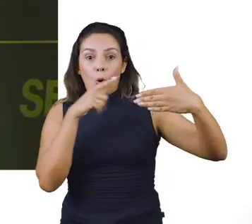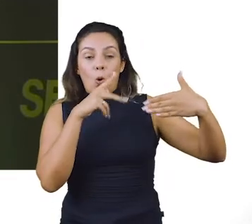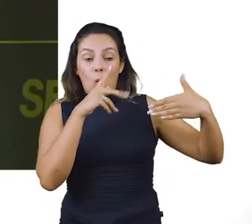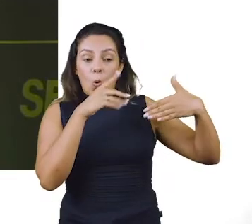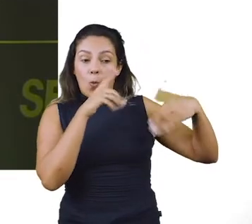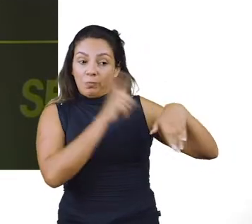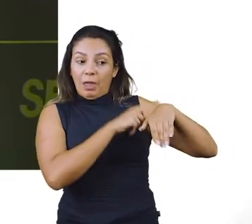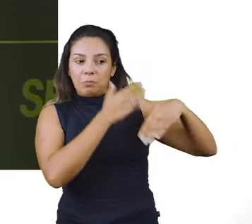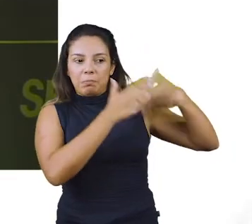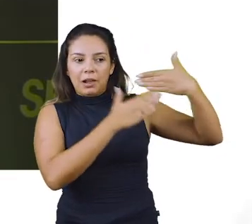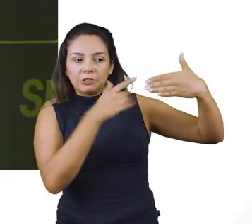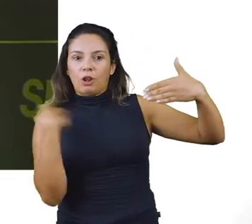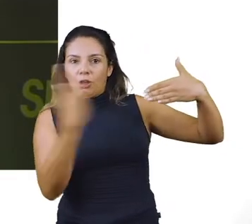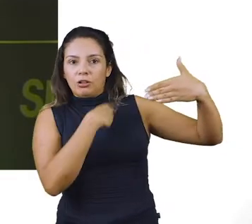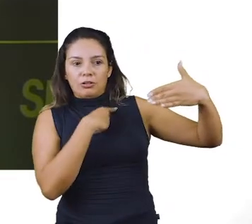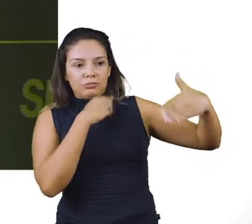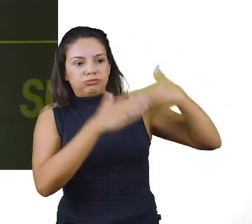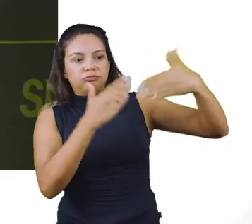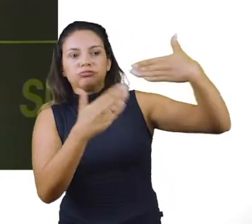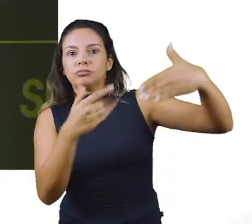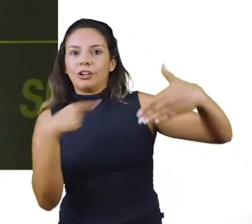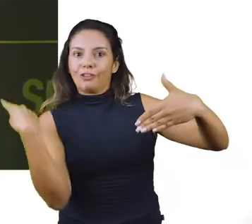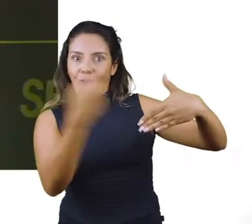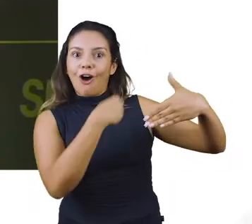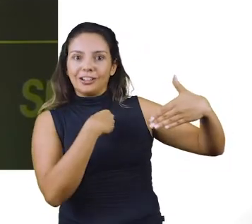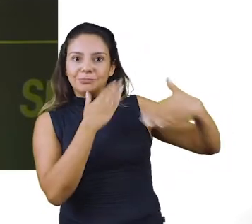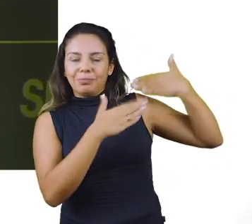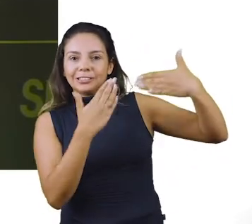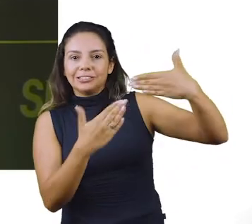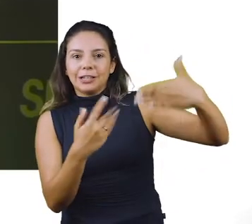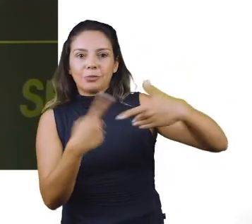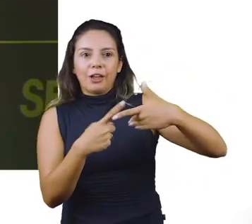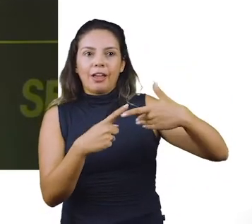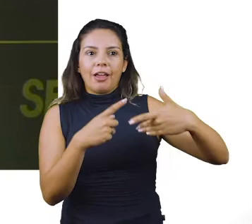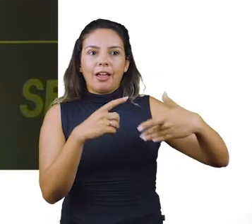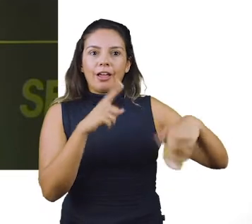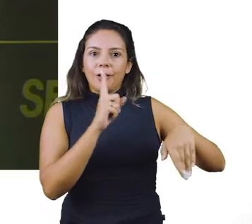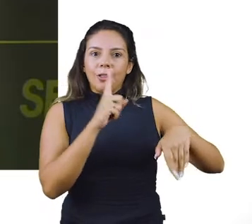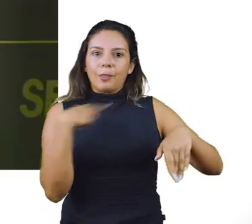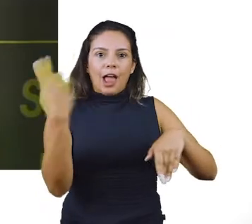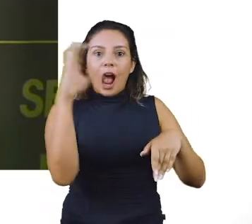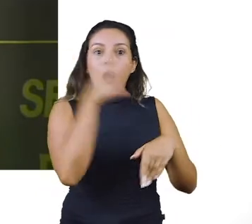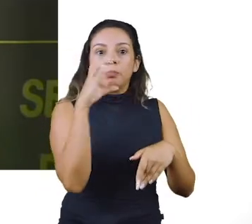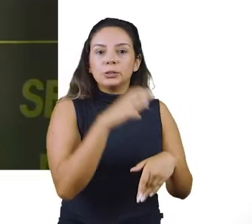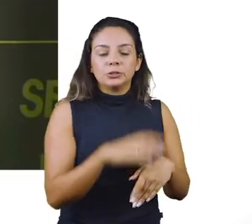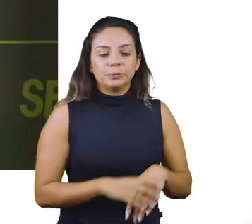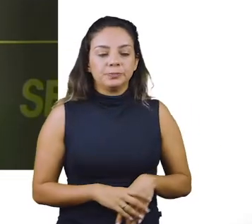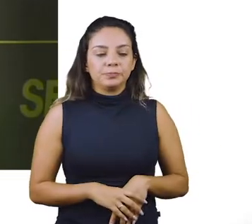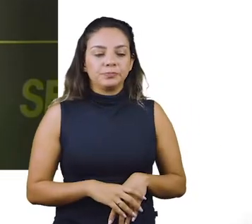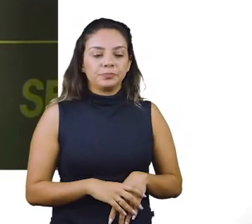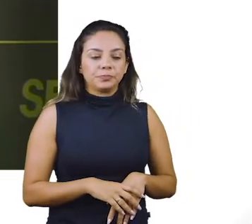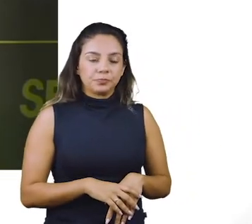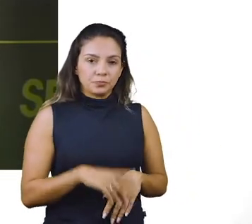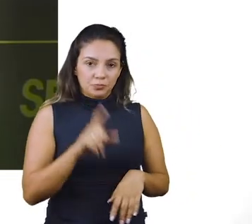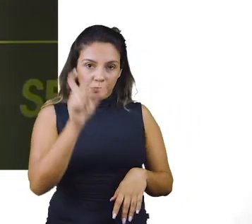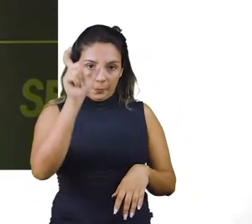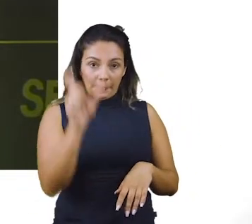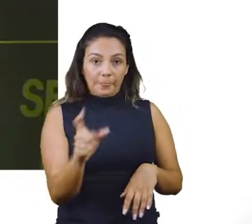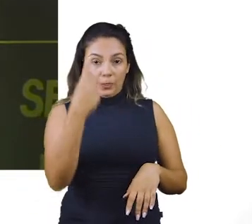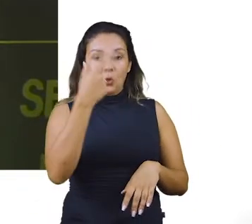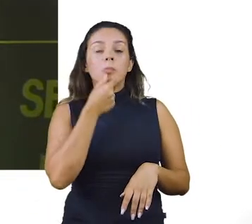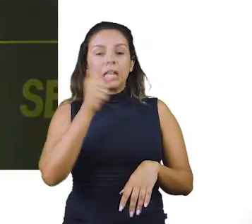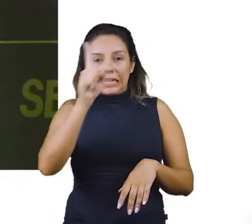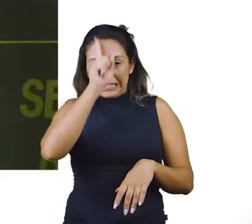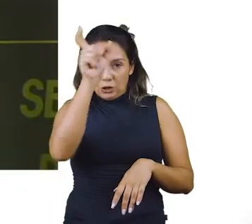é uma grande verdade, eu já estou passando pelo tempo. Existia um personagem, eu não sei se é do próprio Jorge Luiz Borges ou do